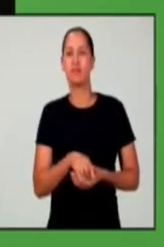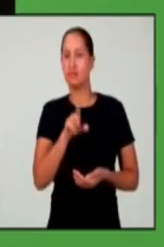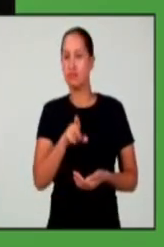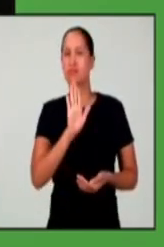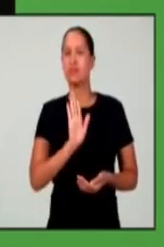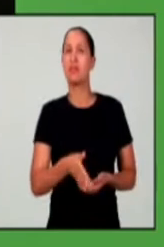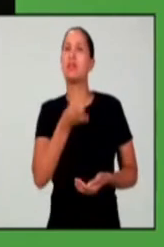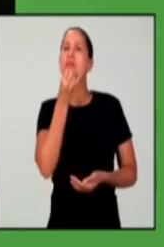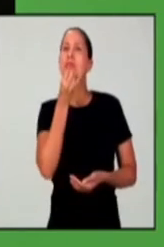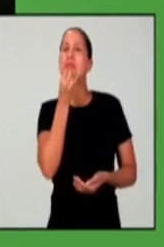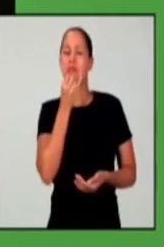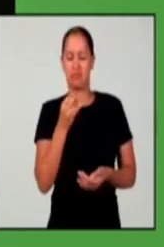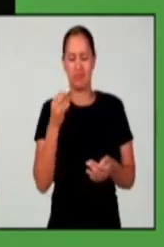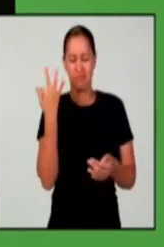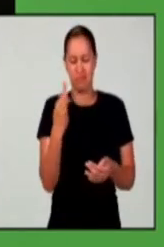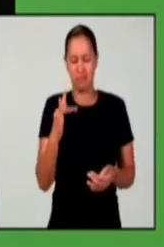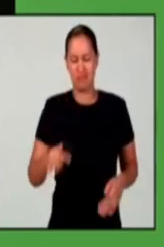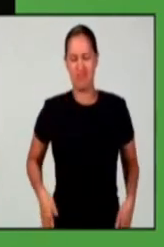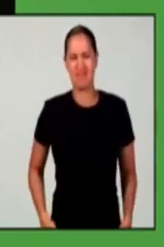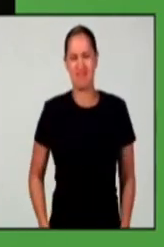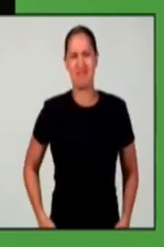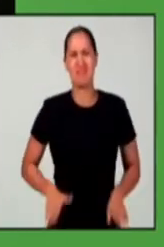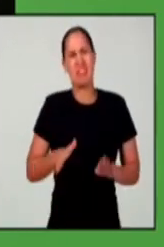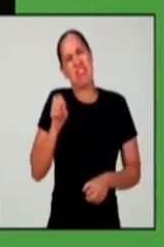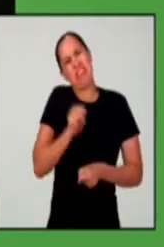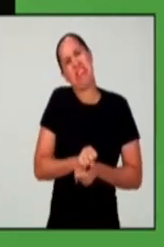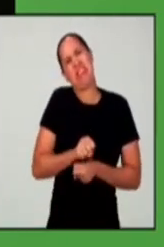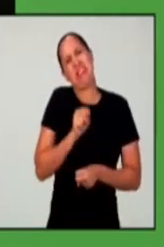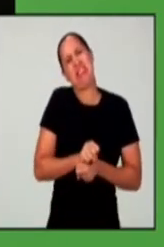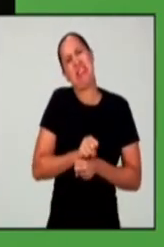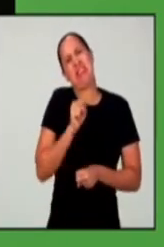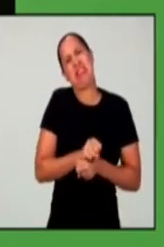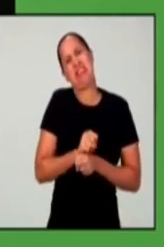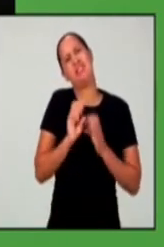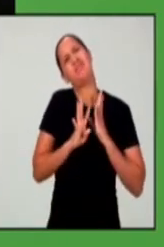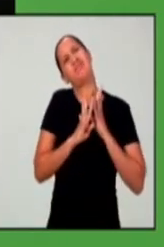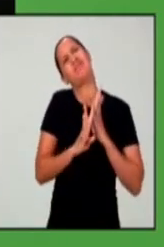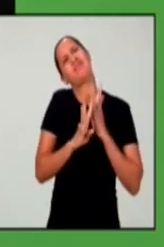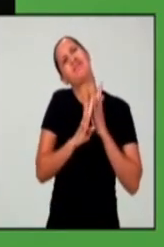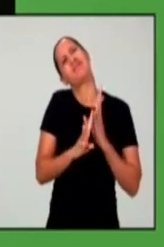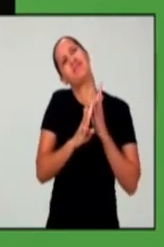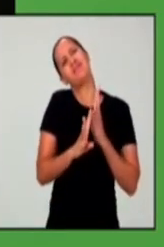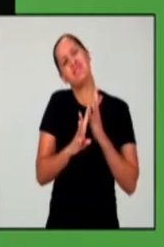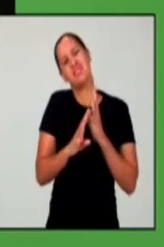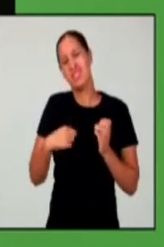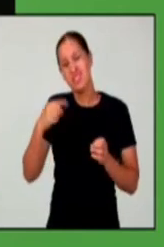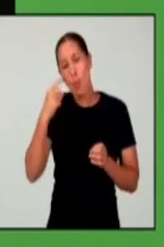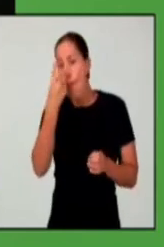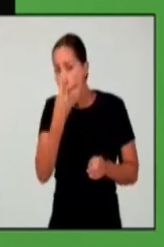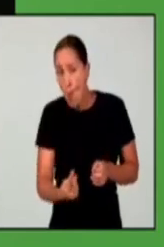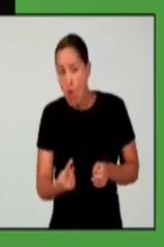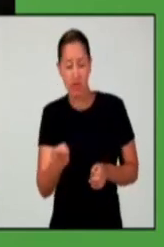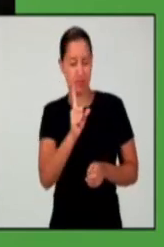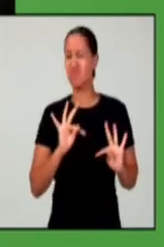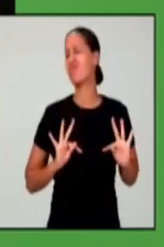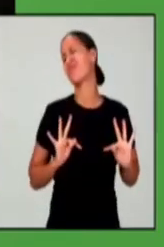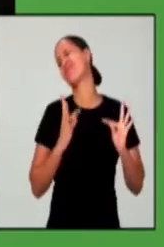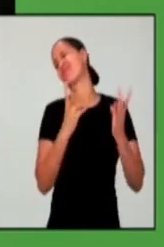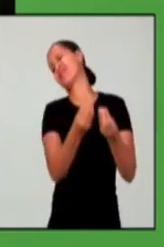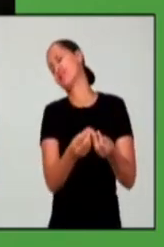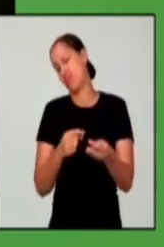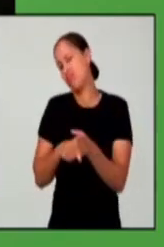Você costuma sentir dores nas pernas depois de ficar parado muito tempo no mesmo lugar? Pois fique sabendo que isso não acontece só com você,